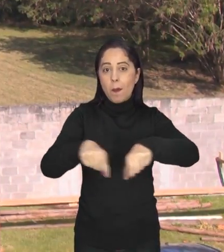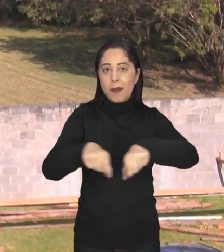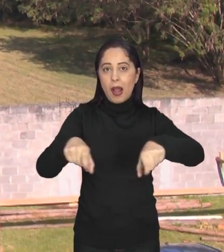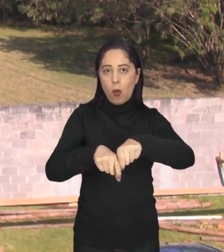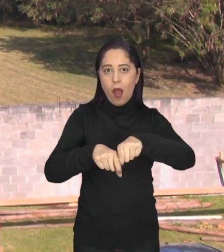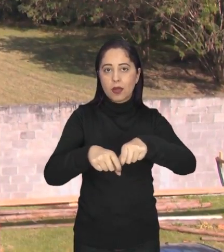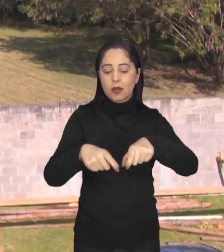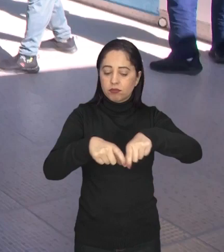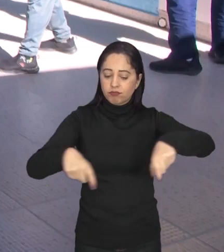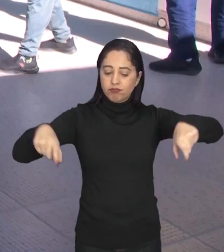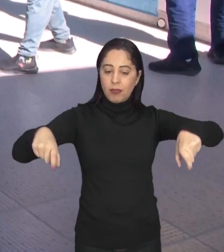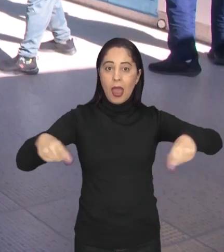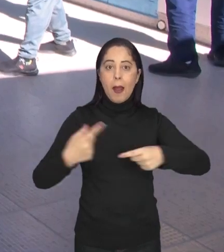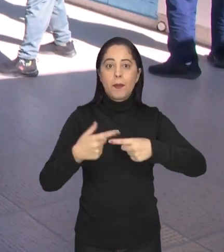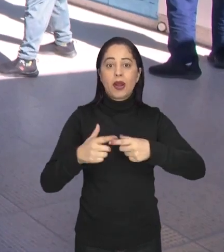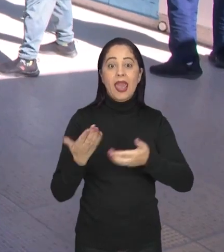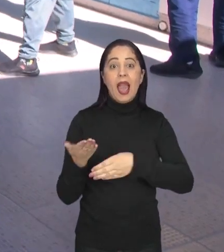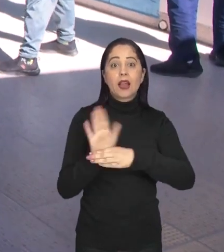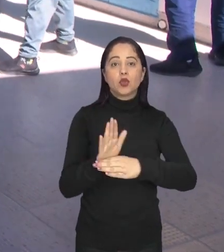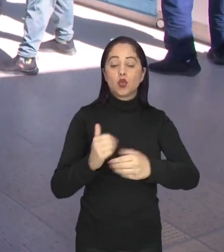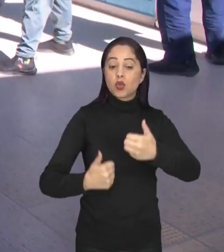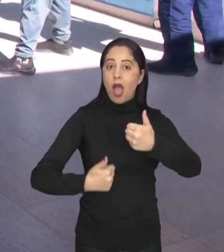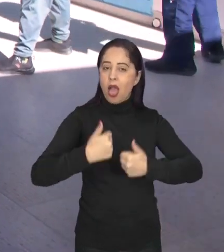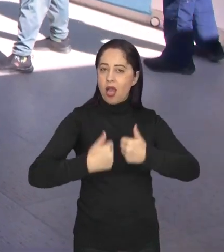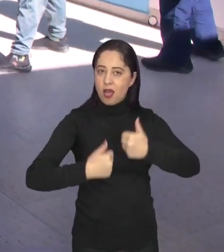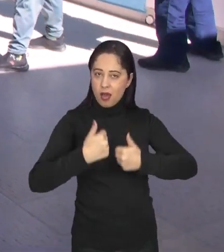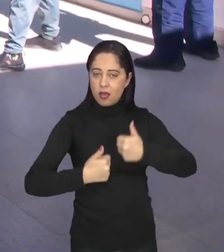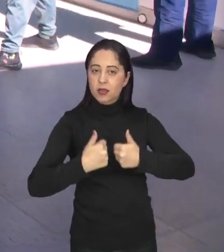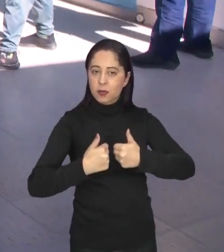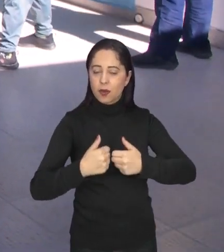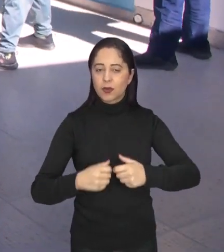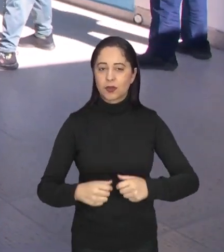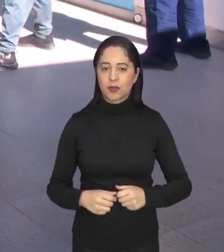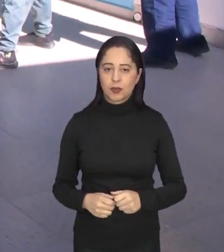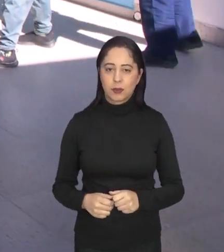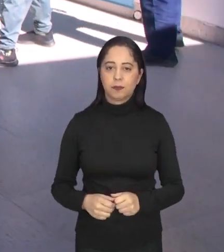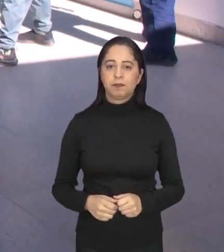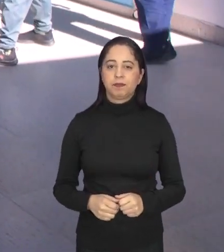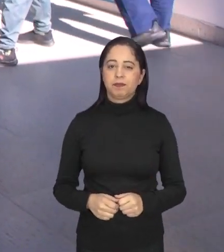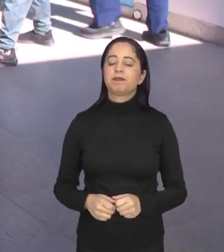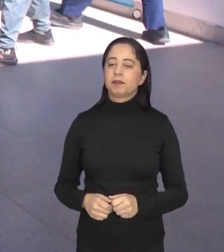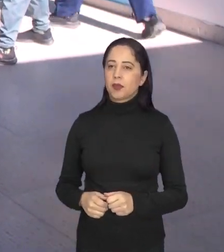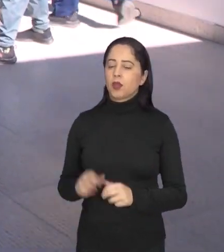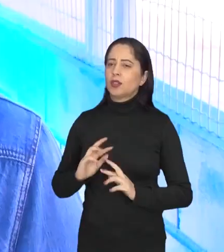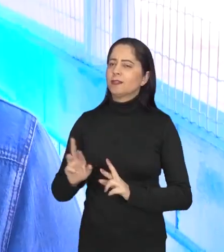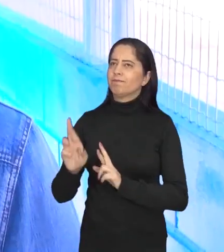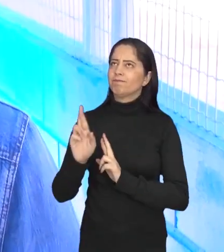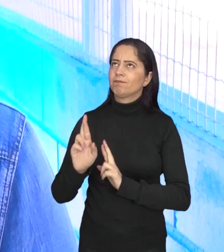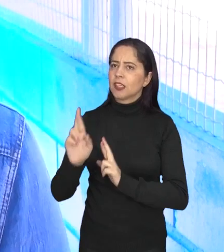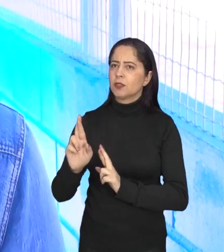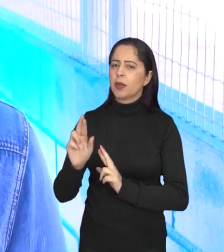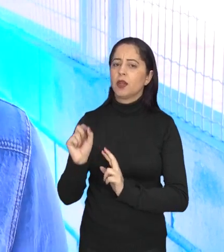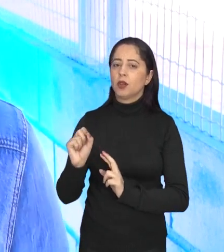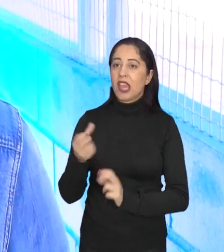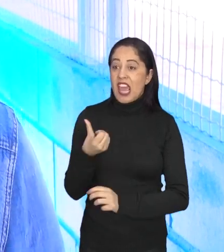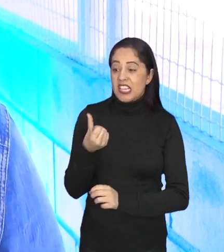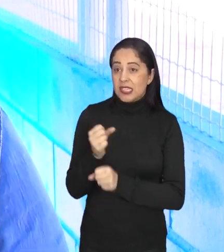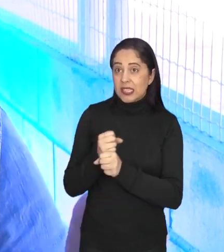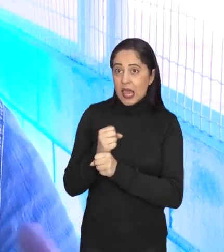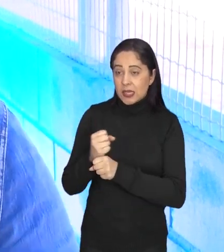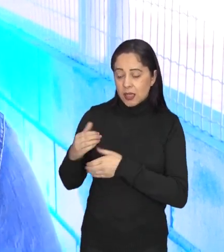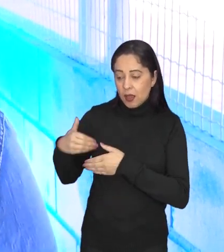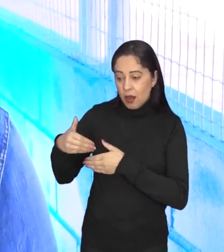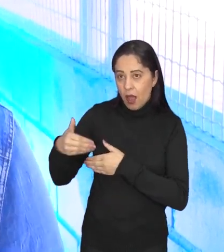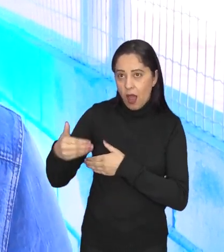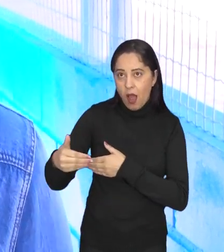que vai auxiliar os atendimentos voltados para a prática de esporte e eventos comemorativos. Bom, nós esperamos que